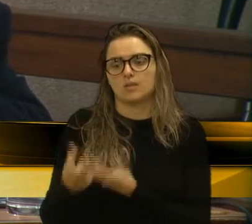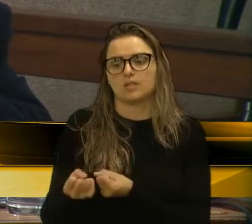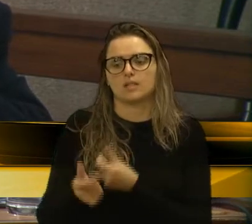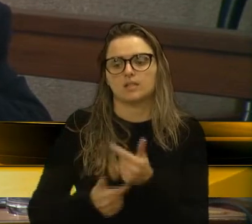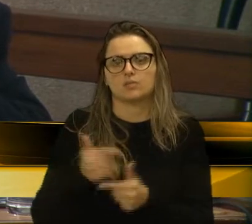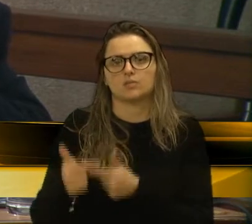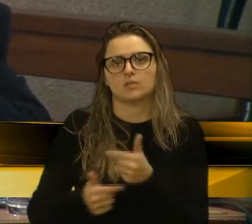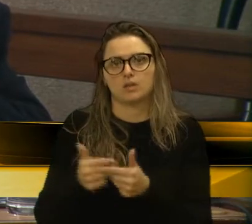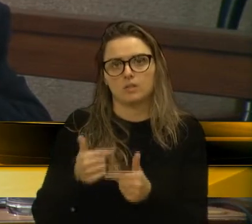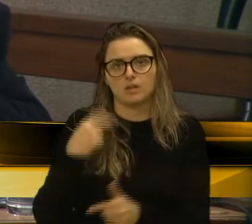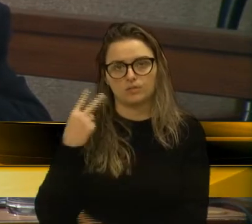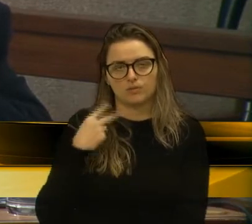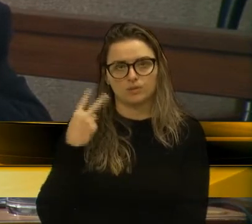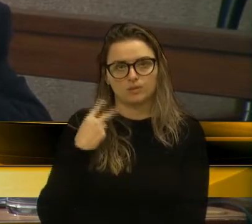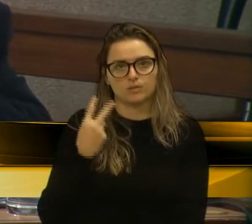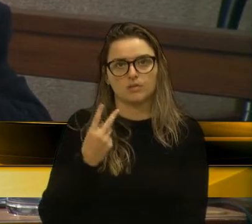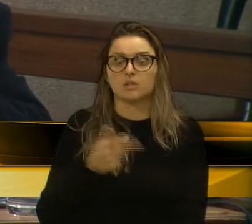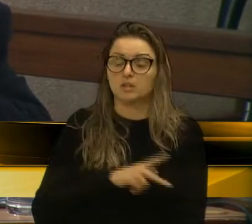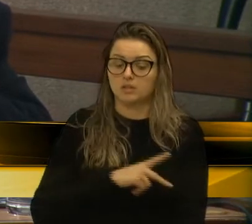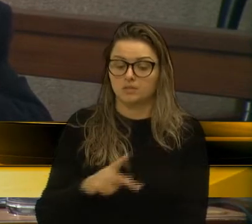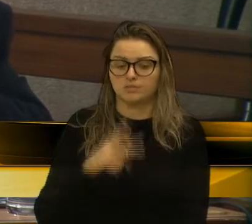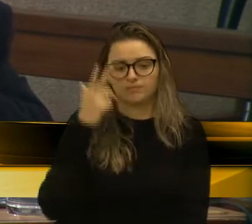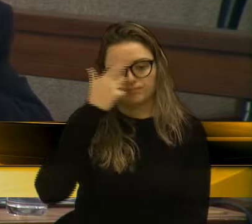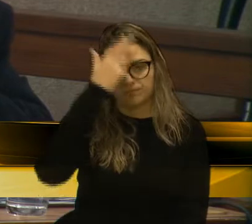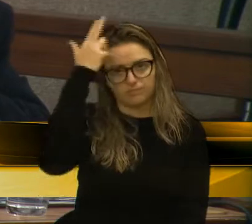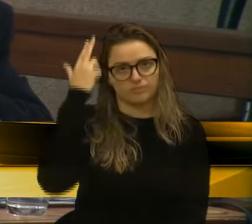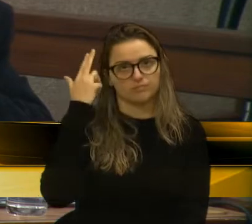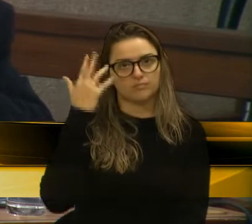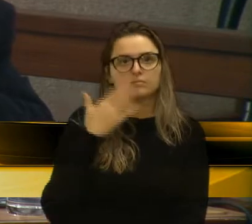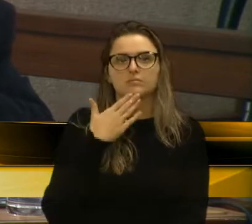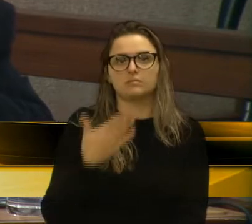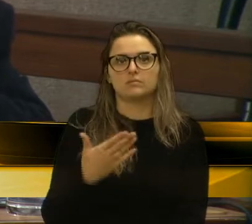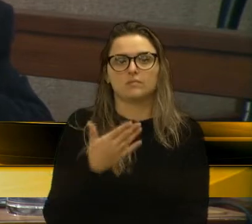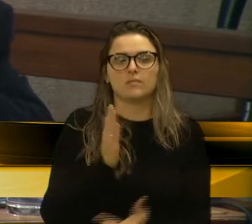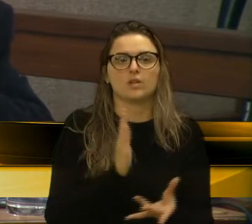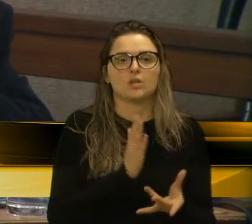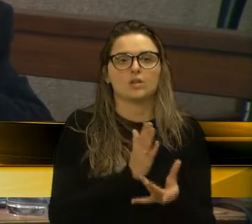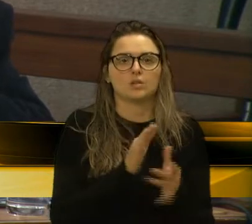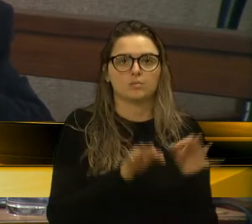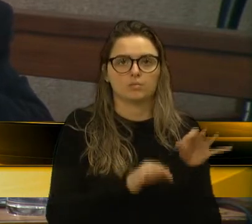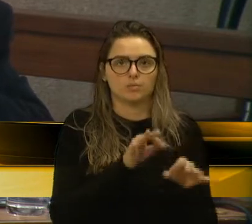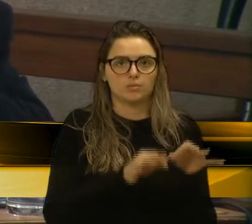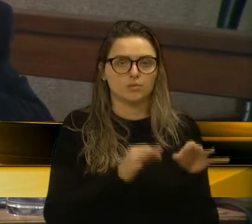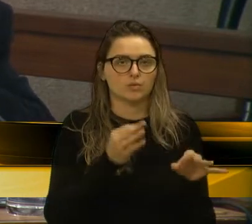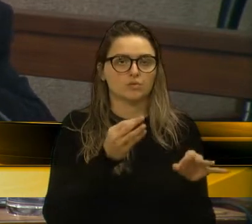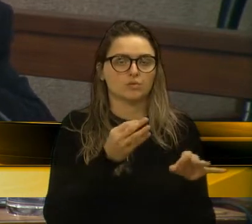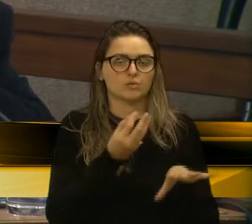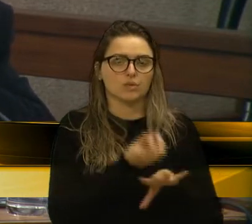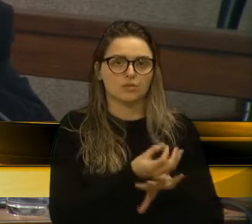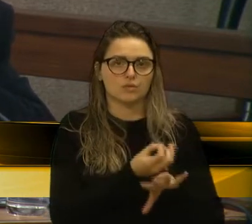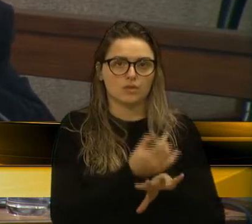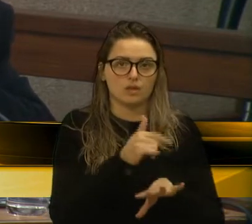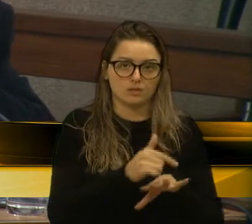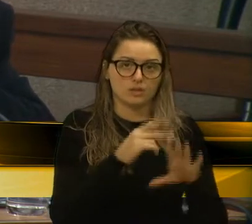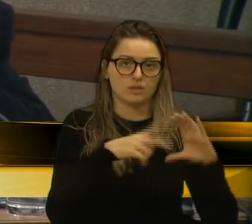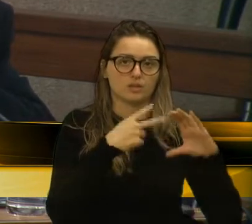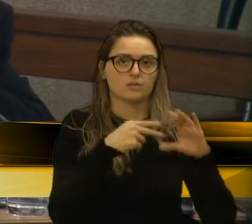do vereador. Então, eu acho que, presidente Cassina, pedir para o jurídico fazer esse estudo quanto antes, porque